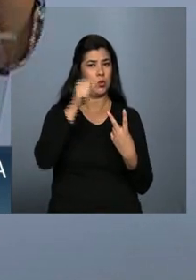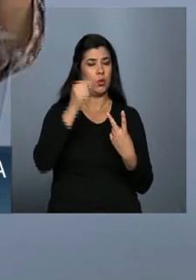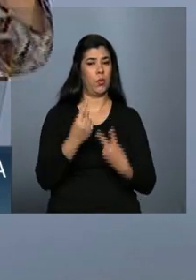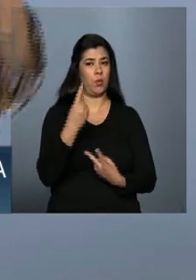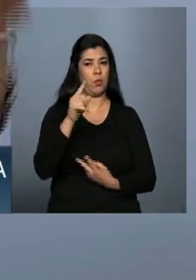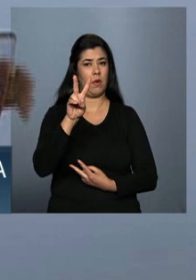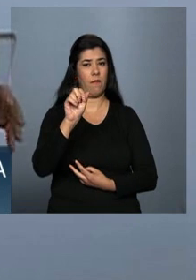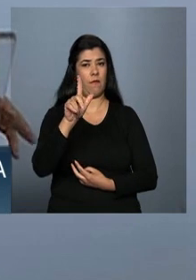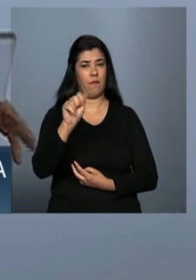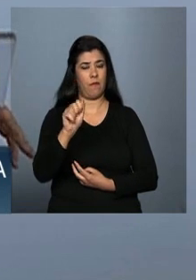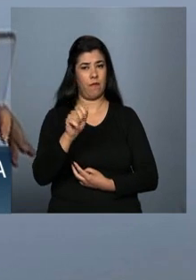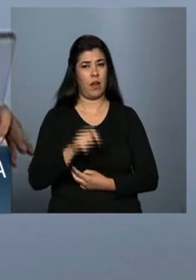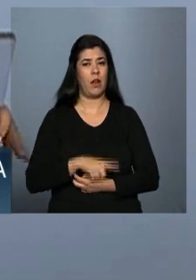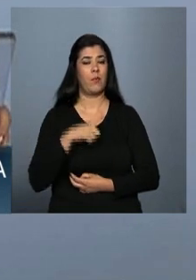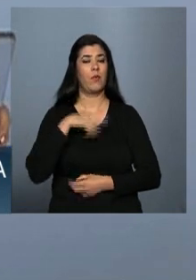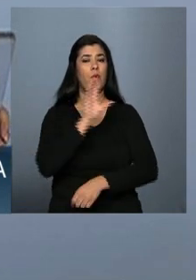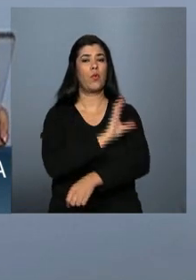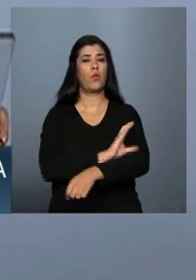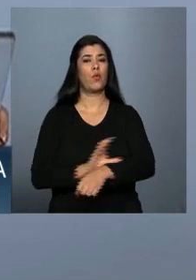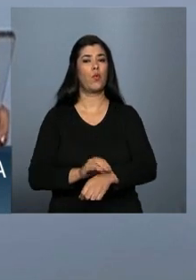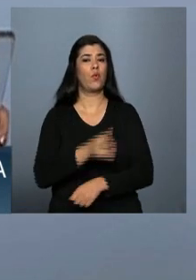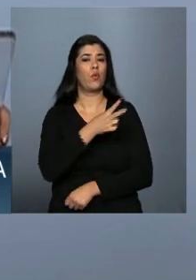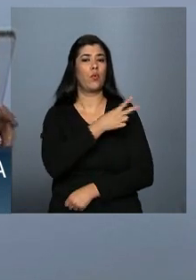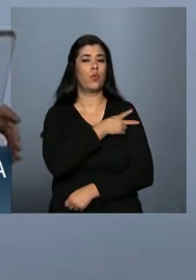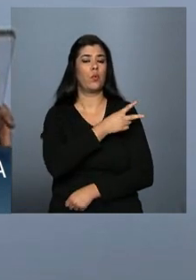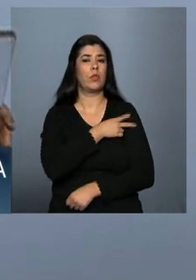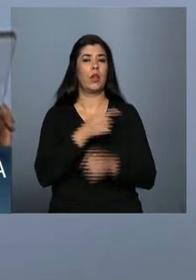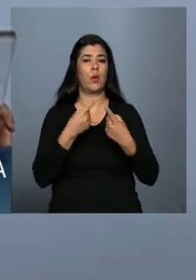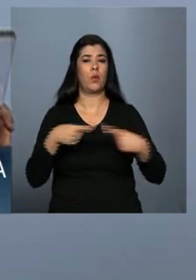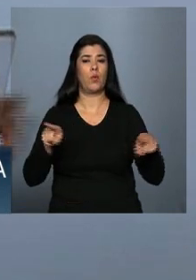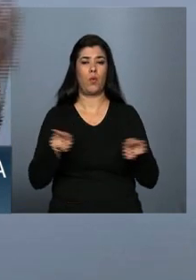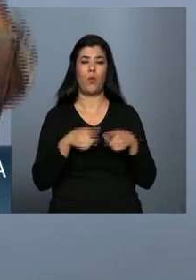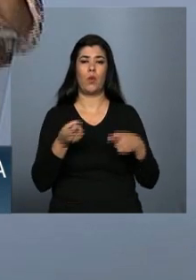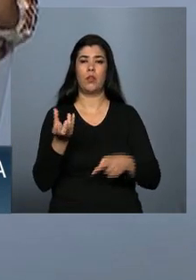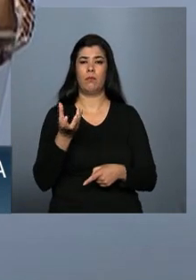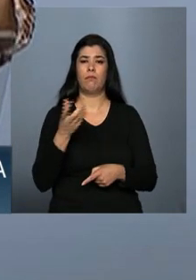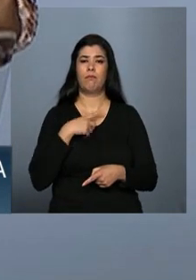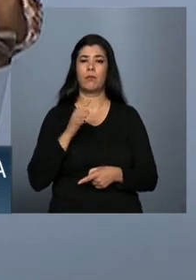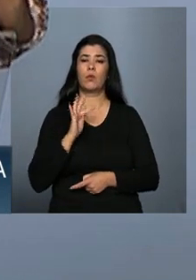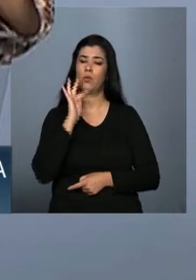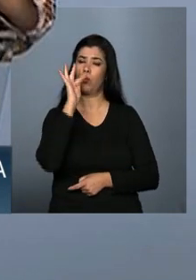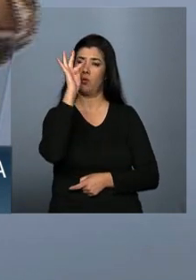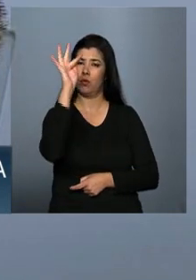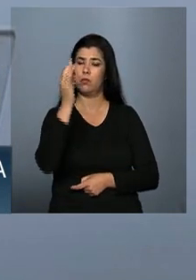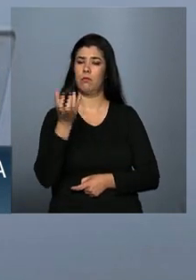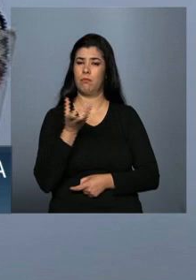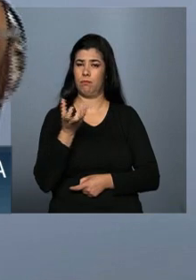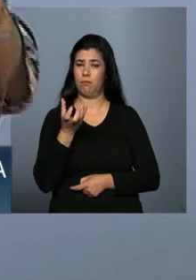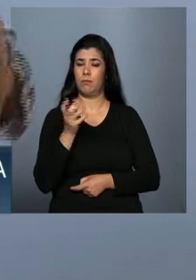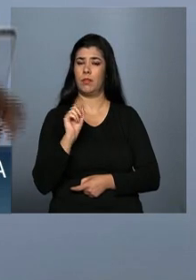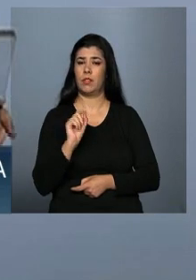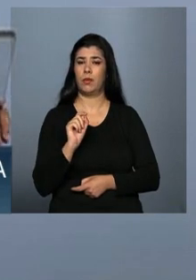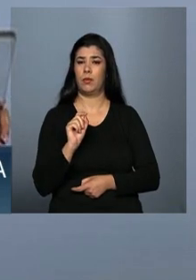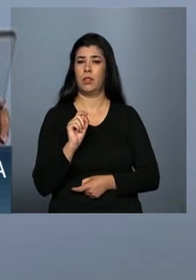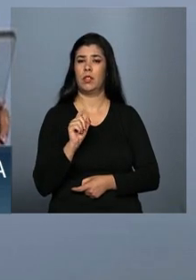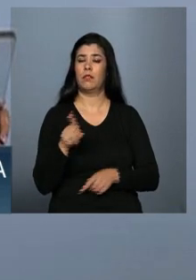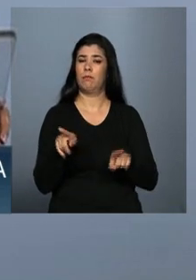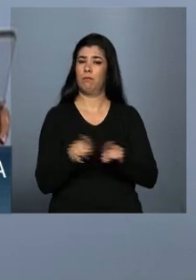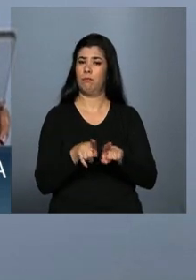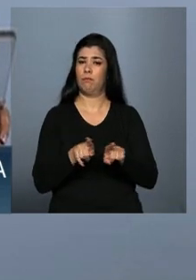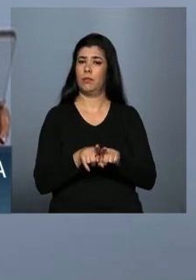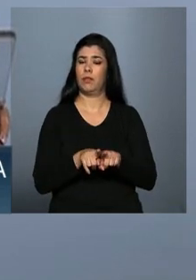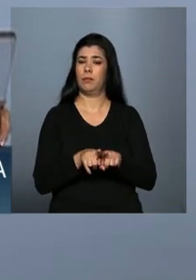de técnico em música que ele queria fazer e que ele pretende no futuro